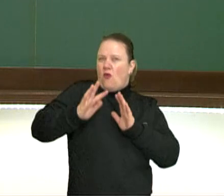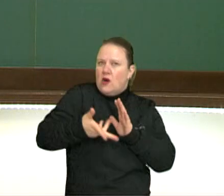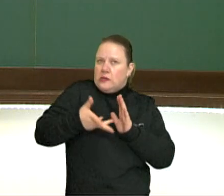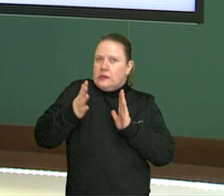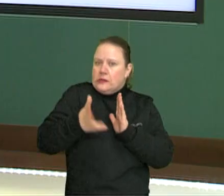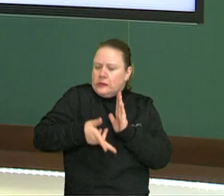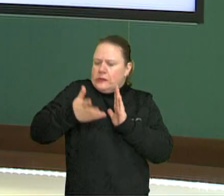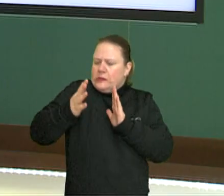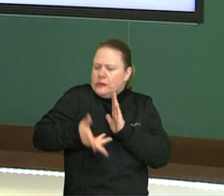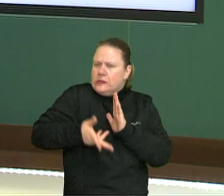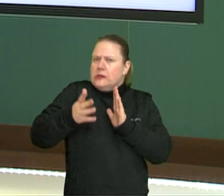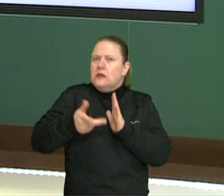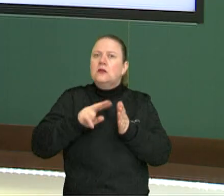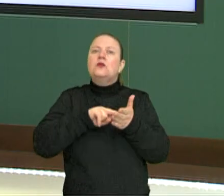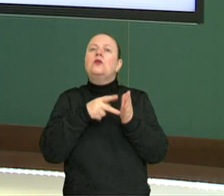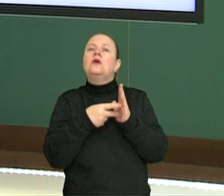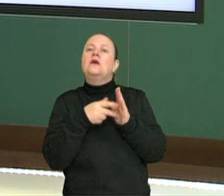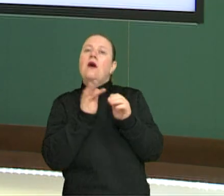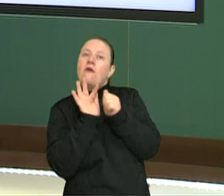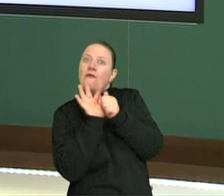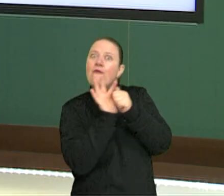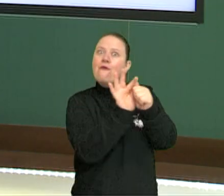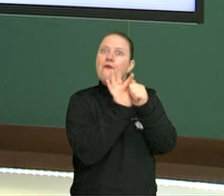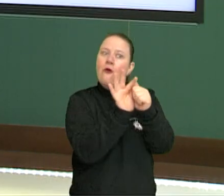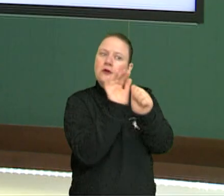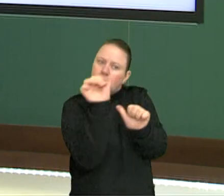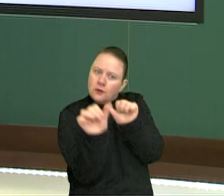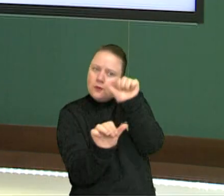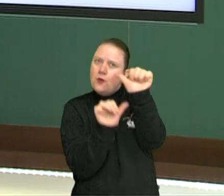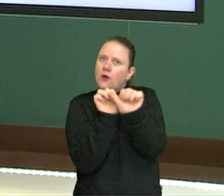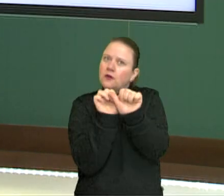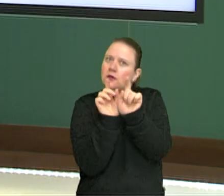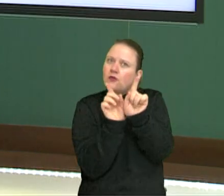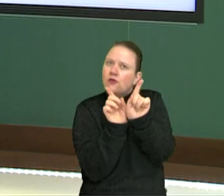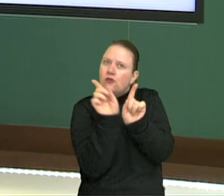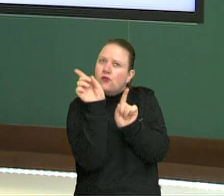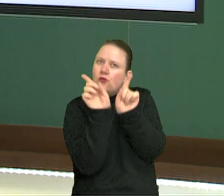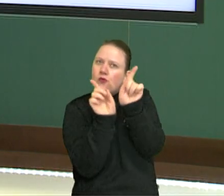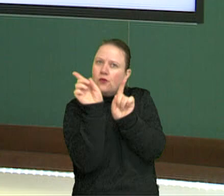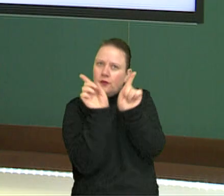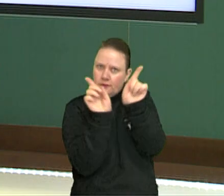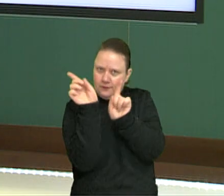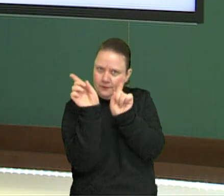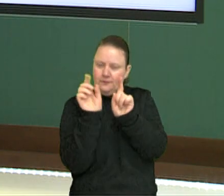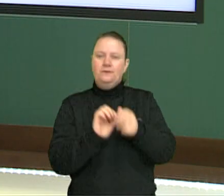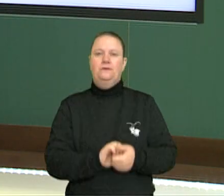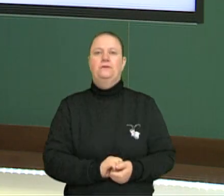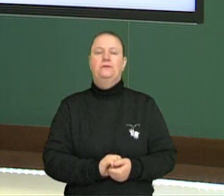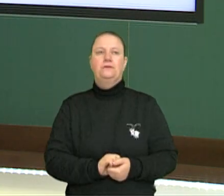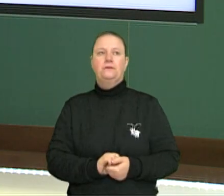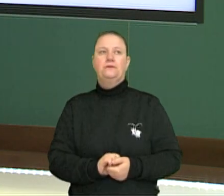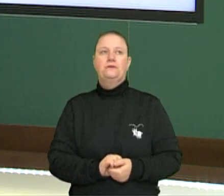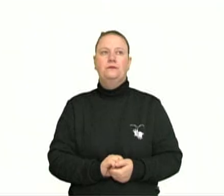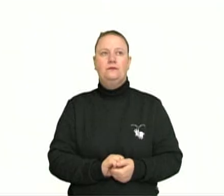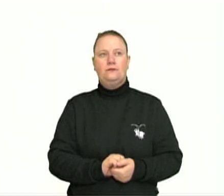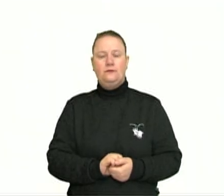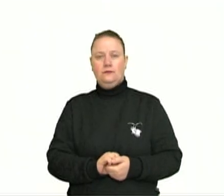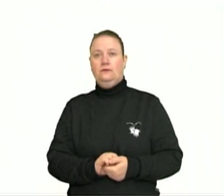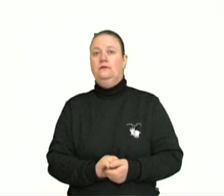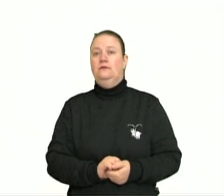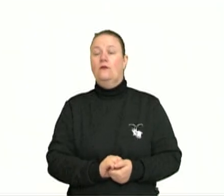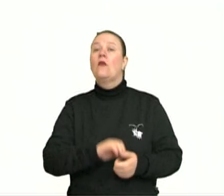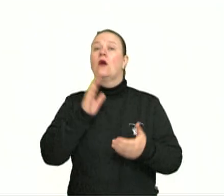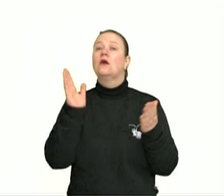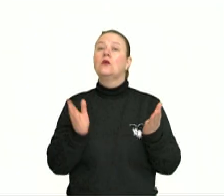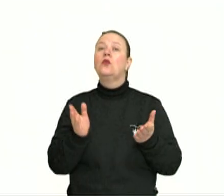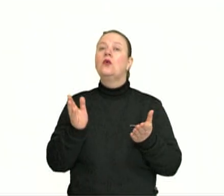uma força que promova a mudança de trajetória. Certo? Pois bem, então